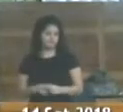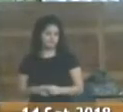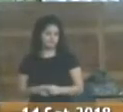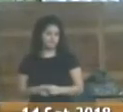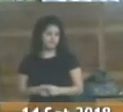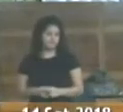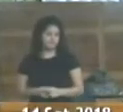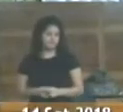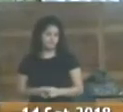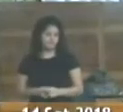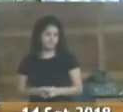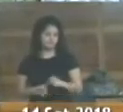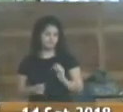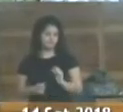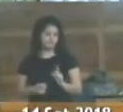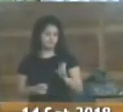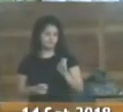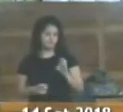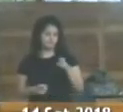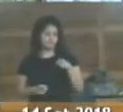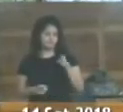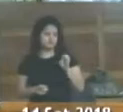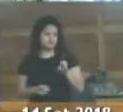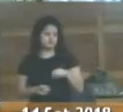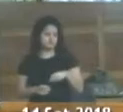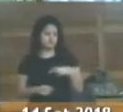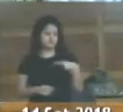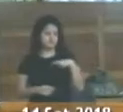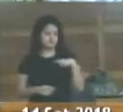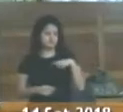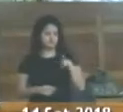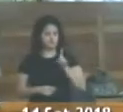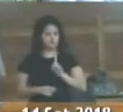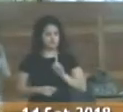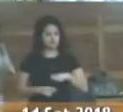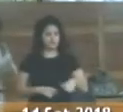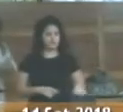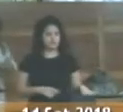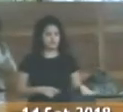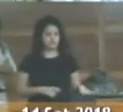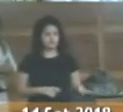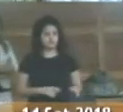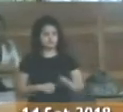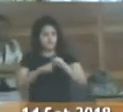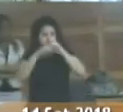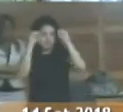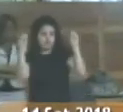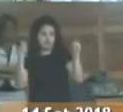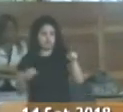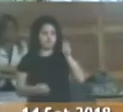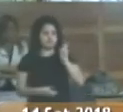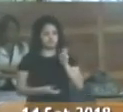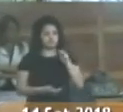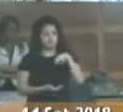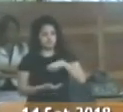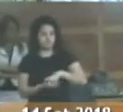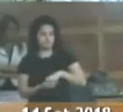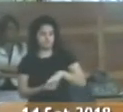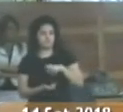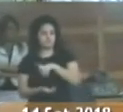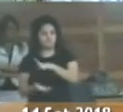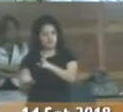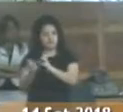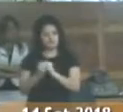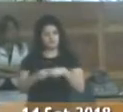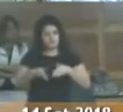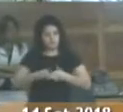Só um exemplo para vocês. Existe uma criança que acorda às 5 da manhã. Ela pega o barco